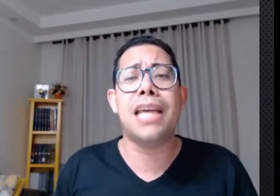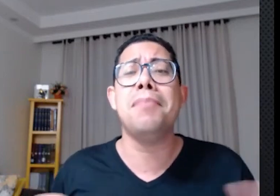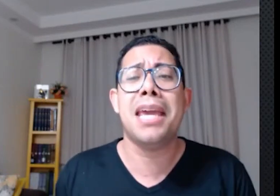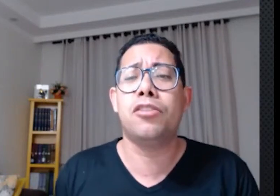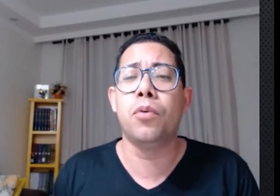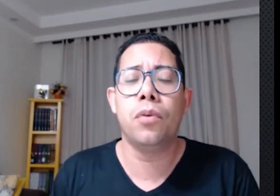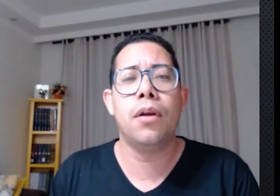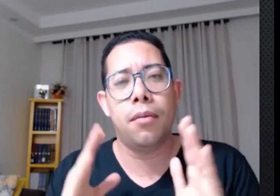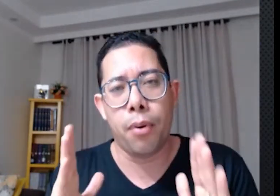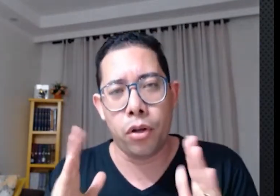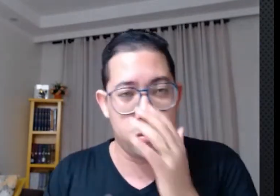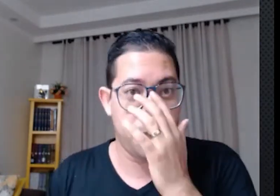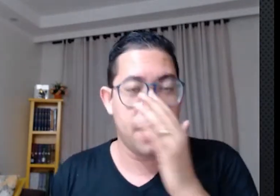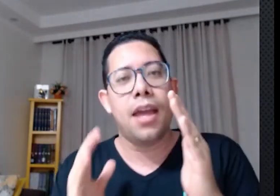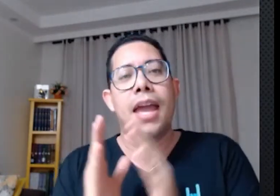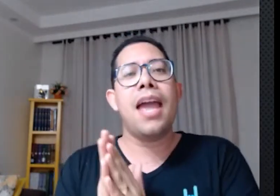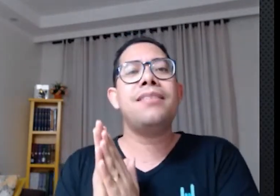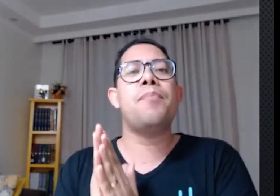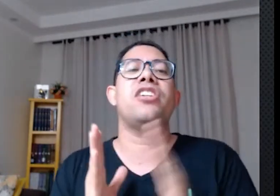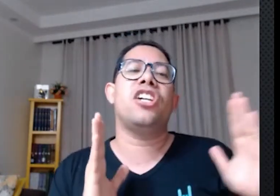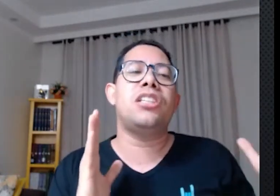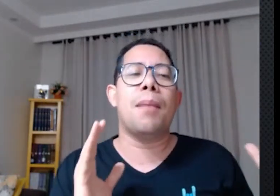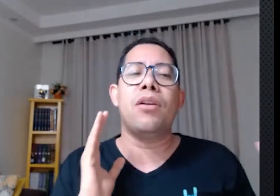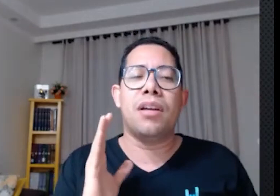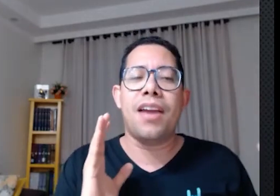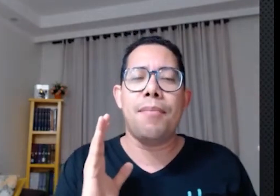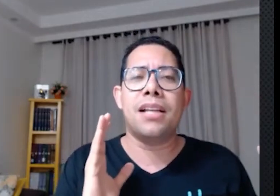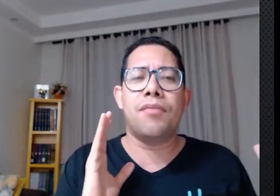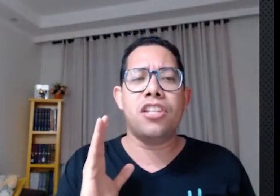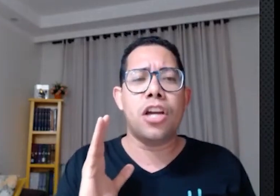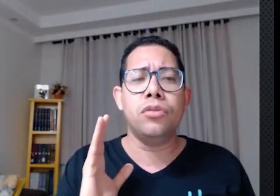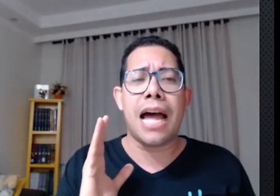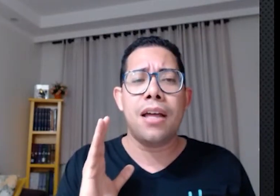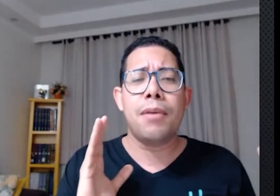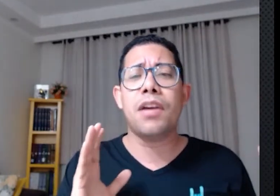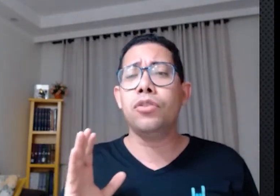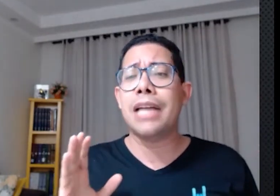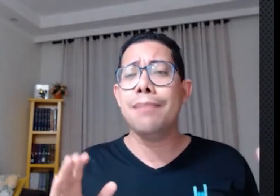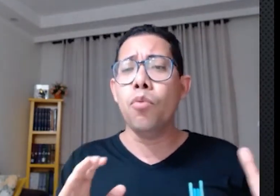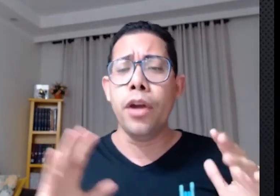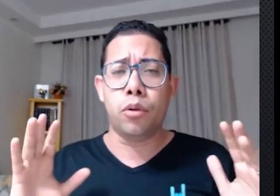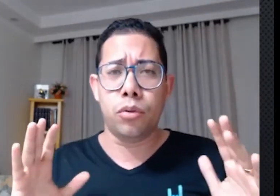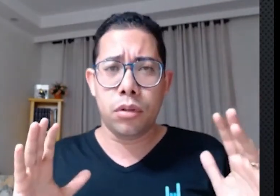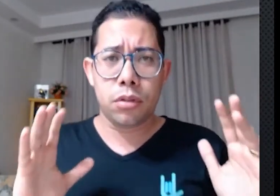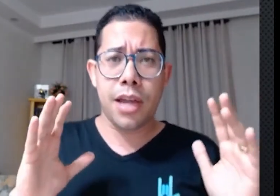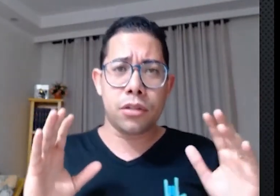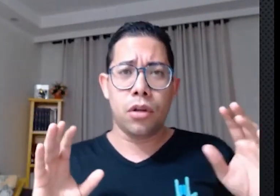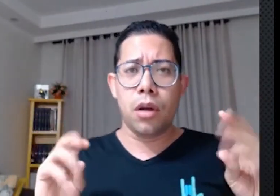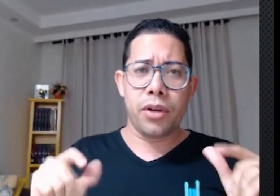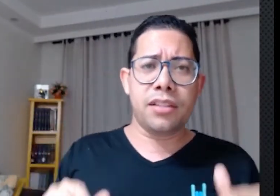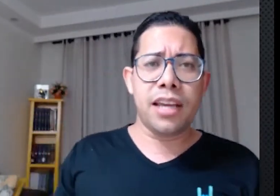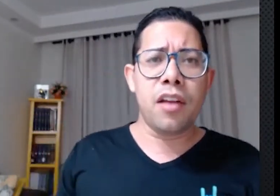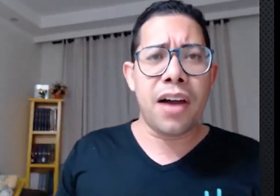mas não sei mesmo. Ponto. Essa parte que a gente trabalhou da ferramenta vai te ajudar, mas vai ajudar e muito,